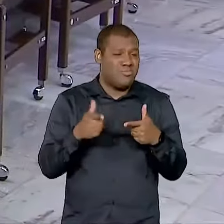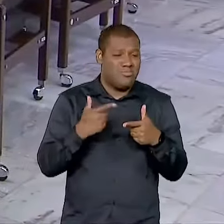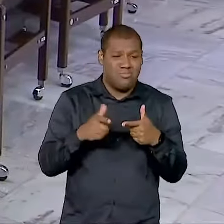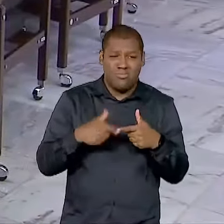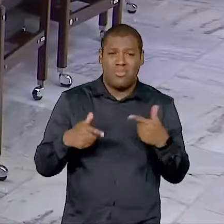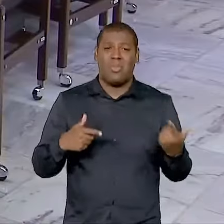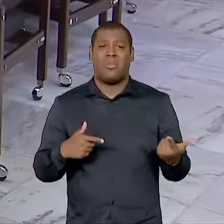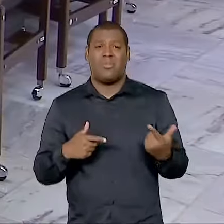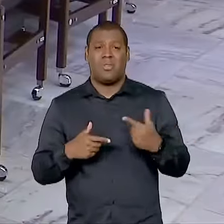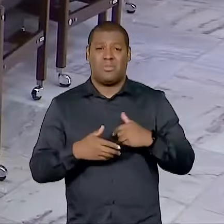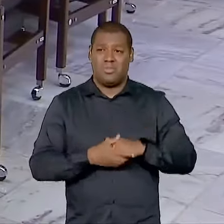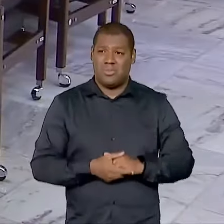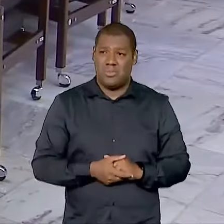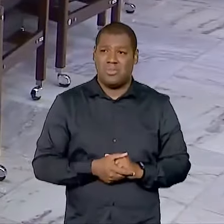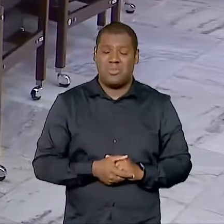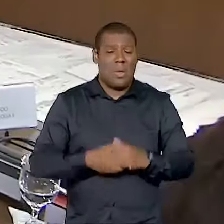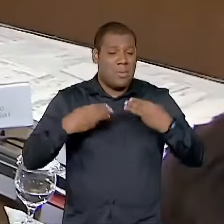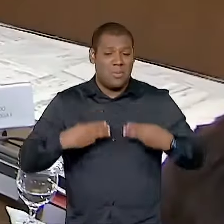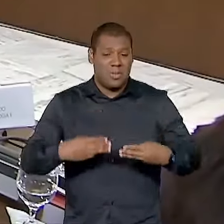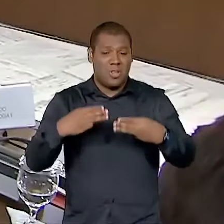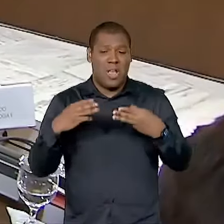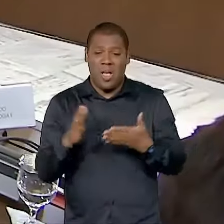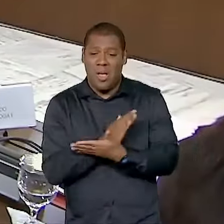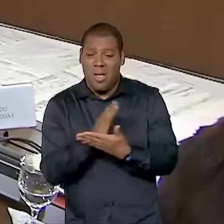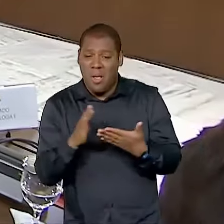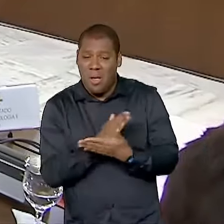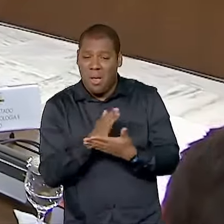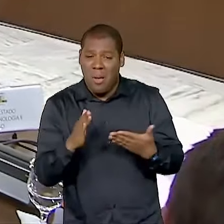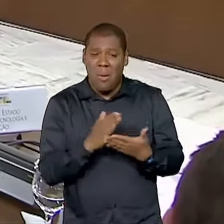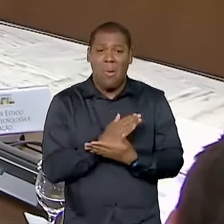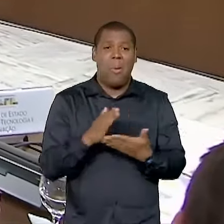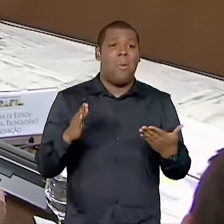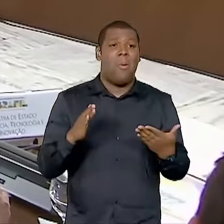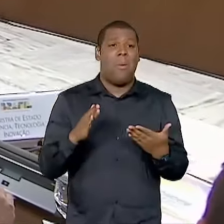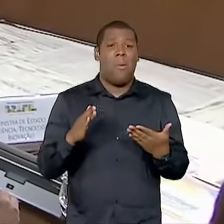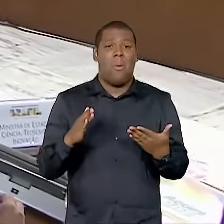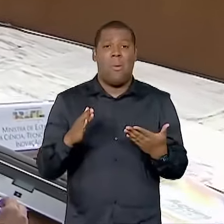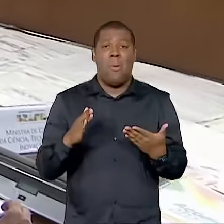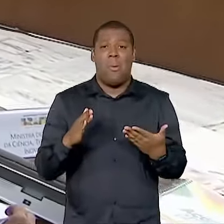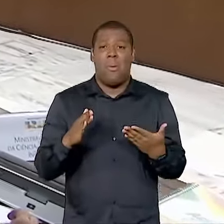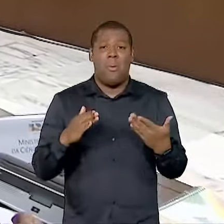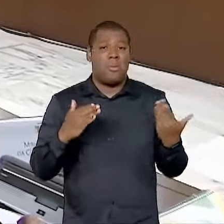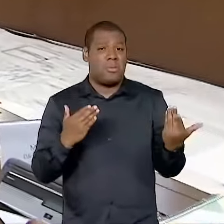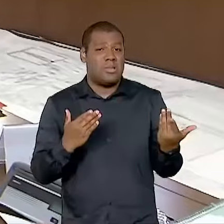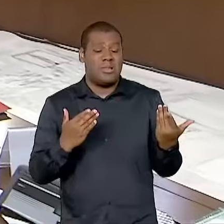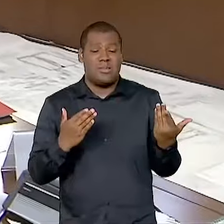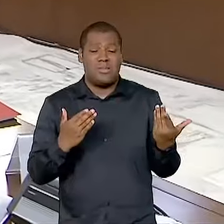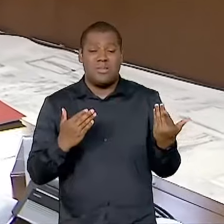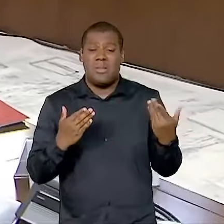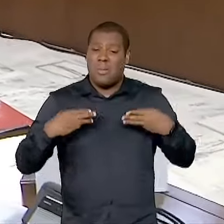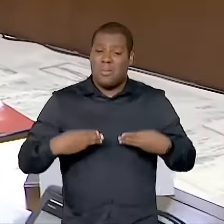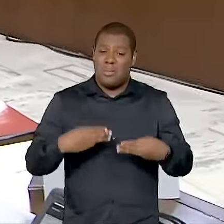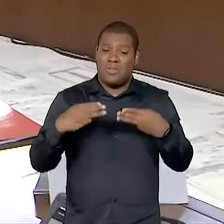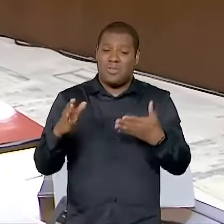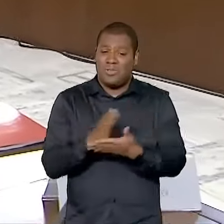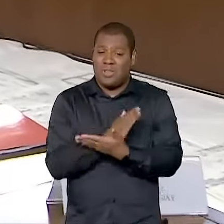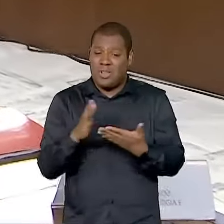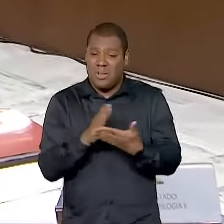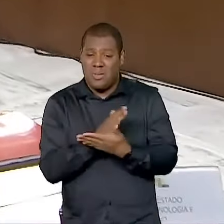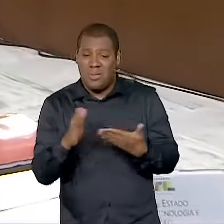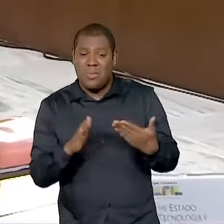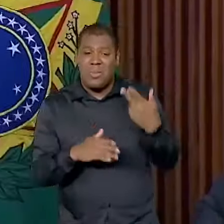profissionais, alguns ministérios praticamente destruídos, que não funcionavam, alguns ministérios com menos da metade